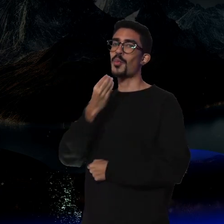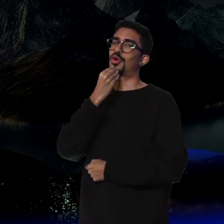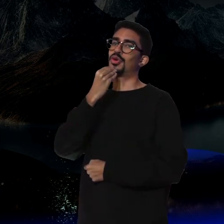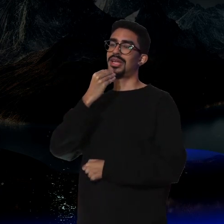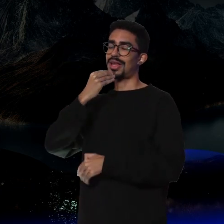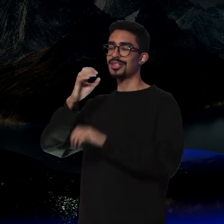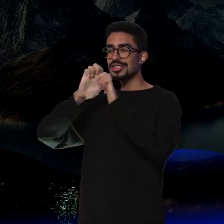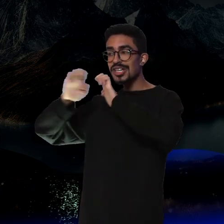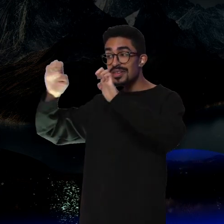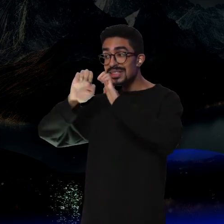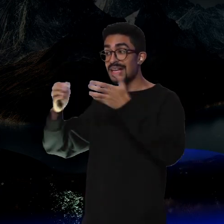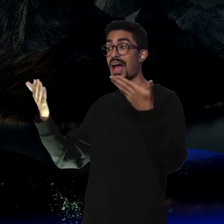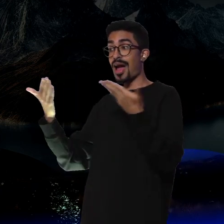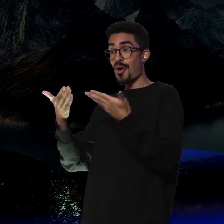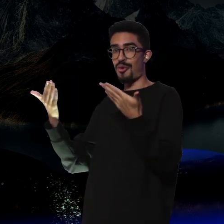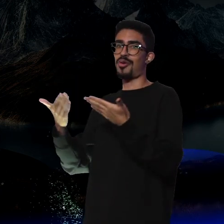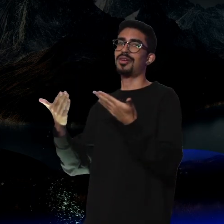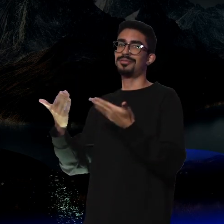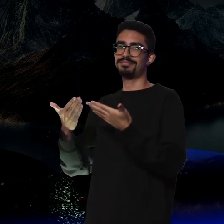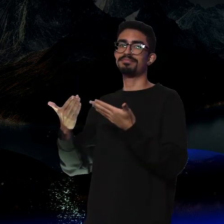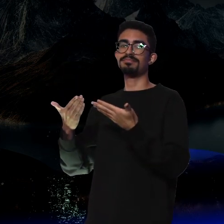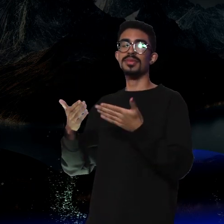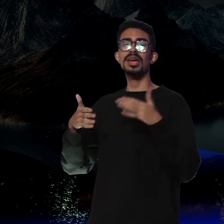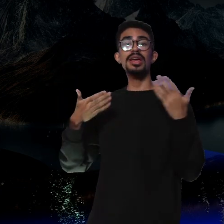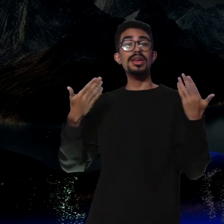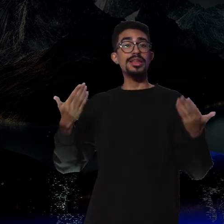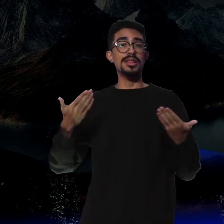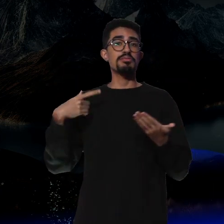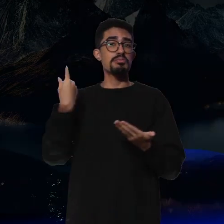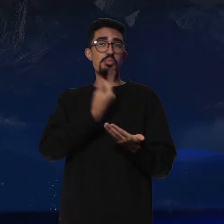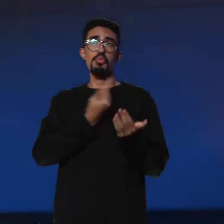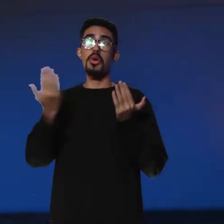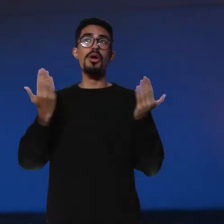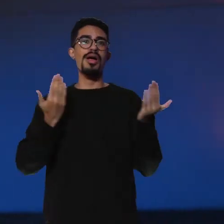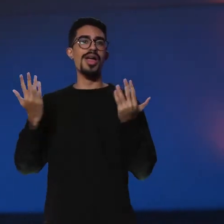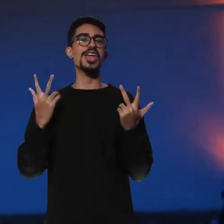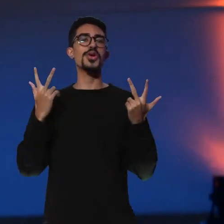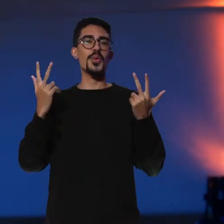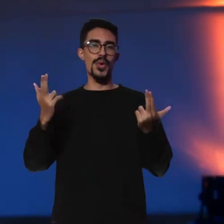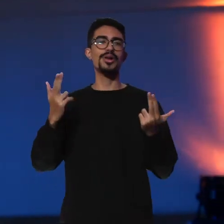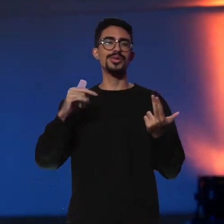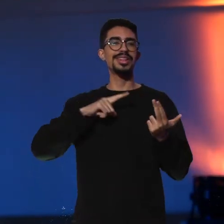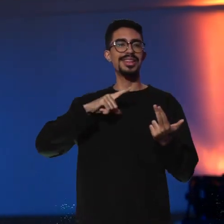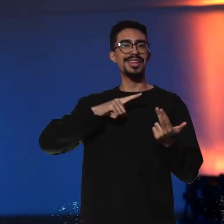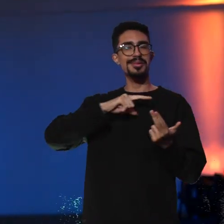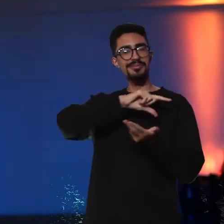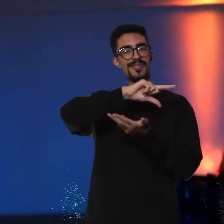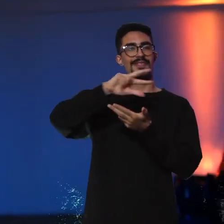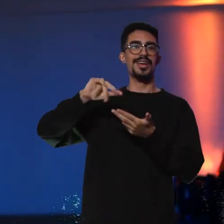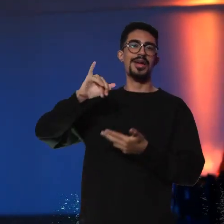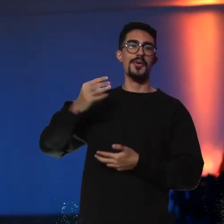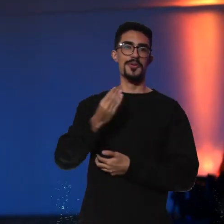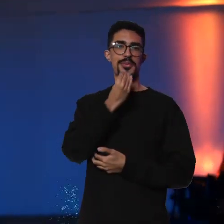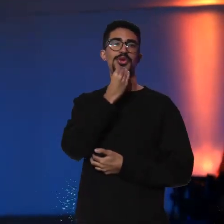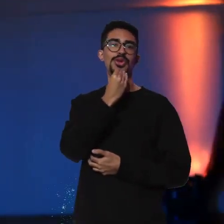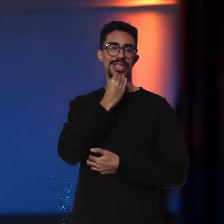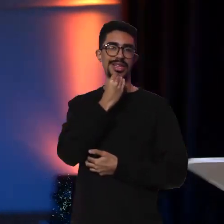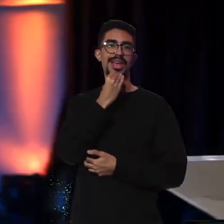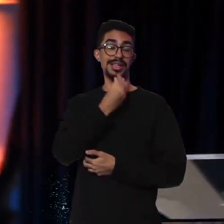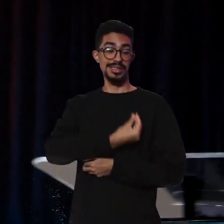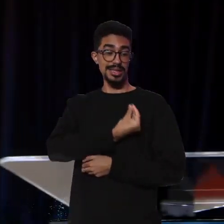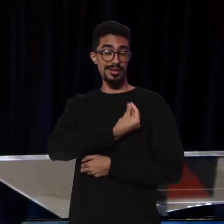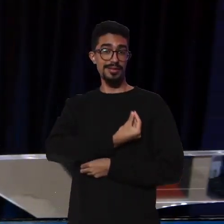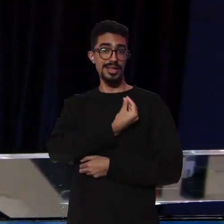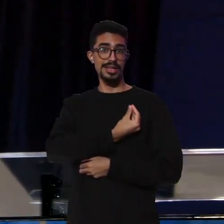o Evangelho. Nós temos várias janelas de oportunidade na nossa vida, não só com relação ao avanço do reino de Deus. Eu creio que